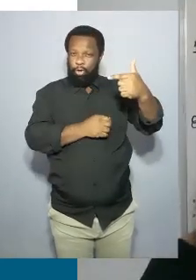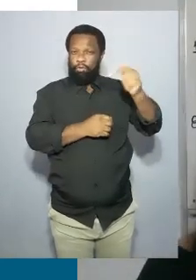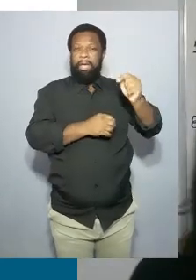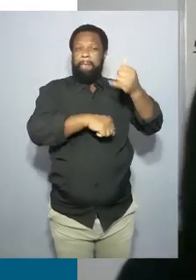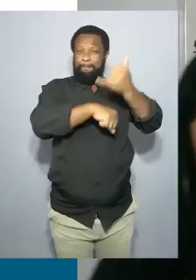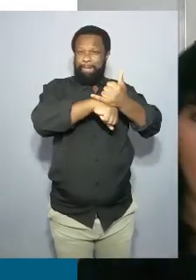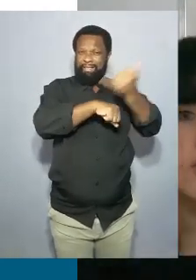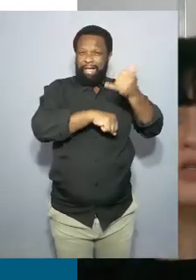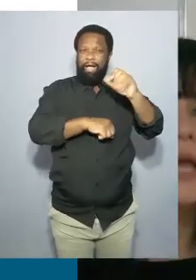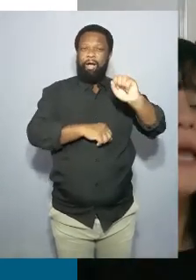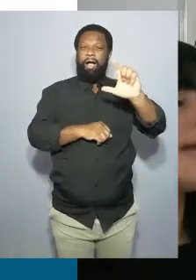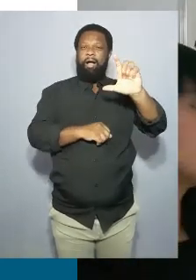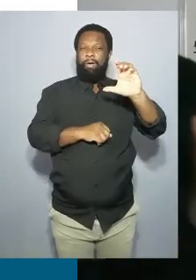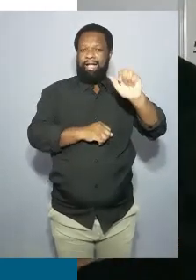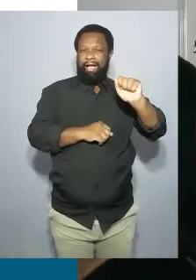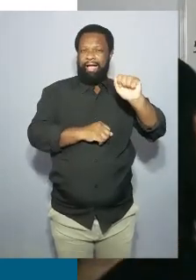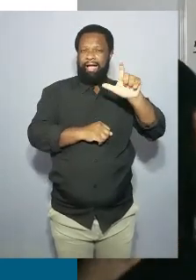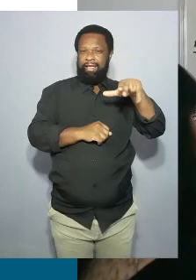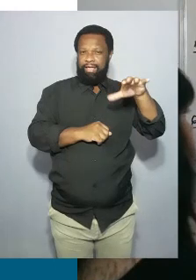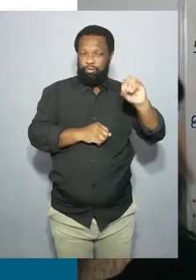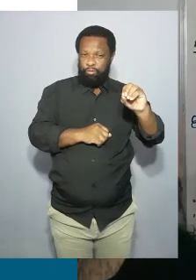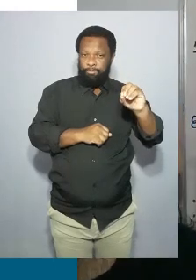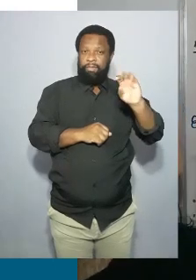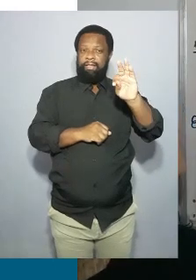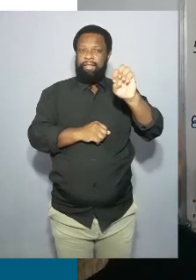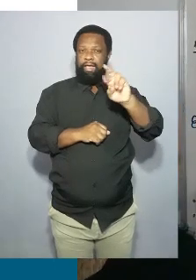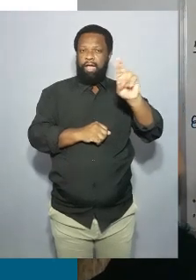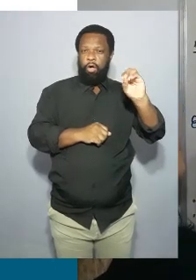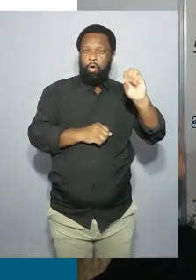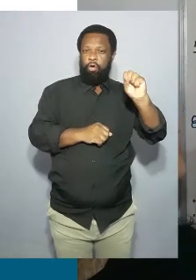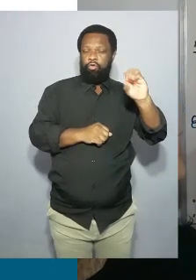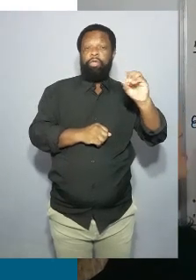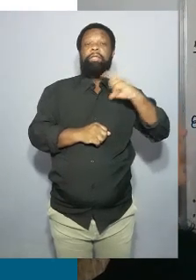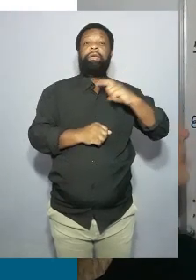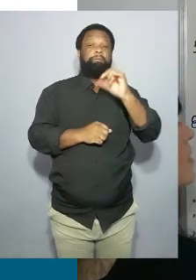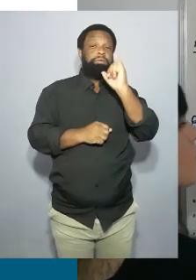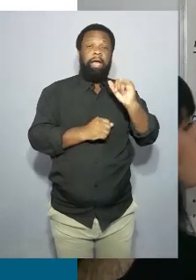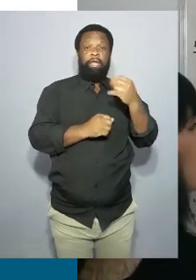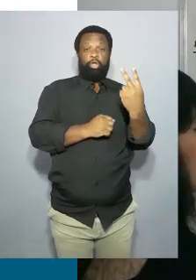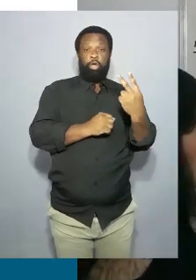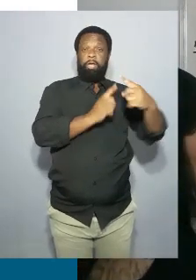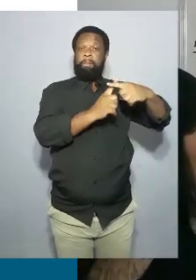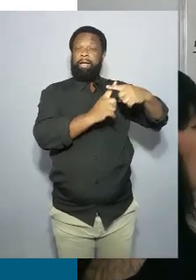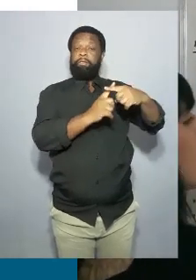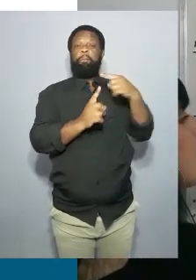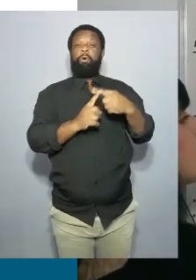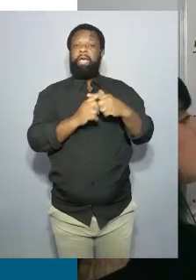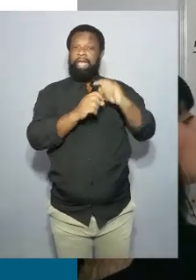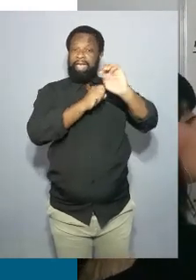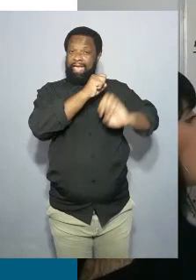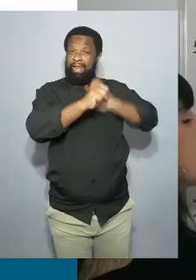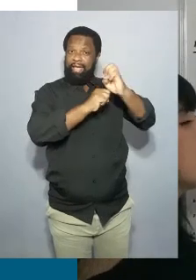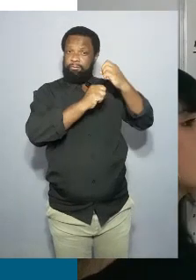metais alcalinos terrosos, eles apresentam essa carga 2+, porque quando eles perdem 2 elétrons,